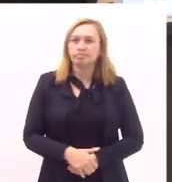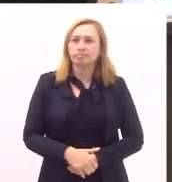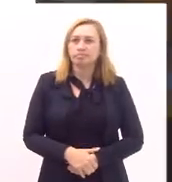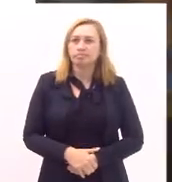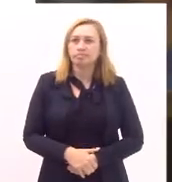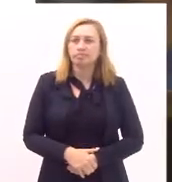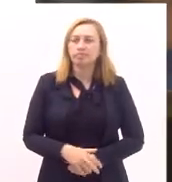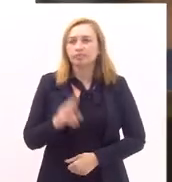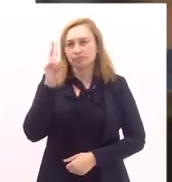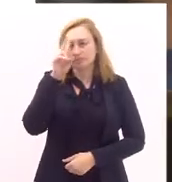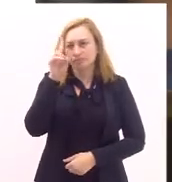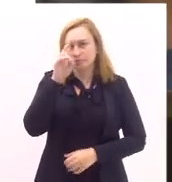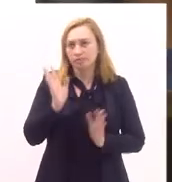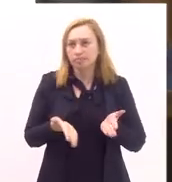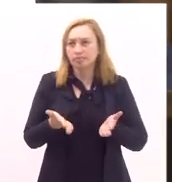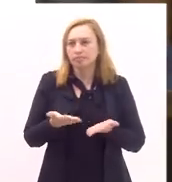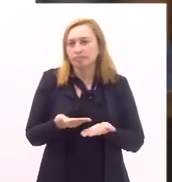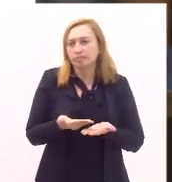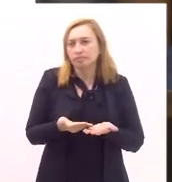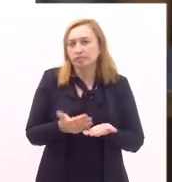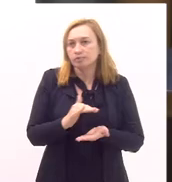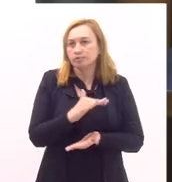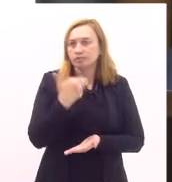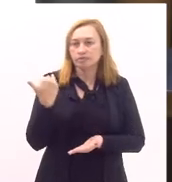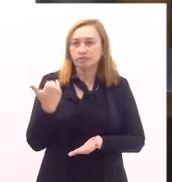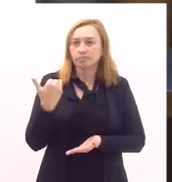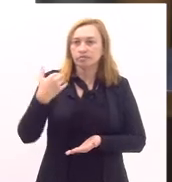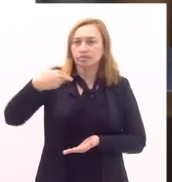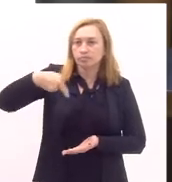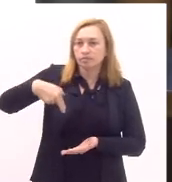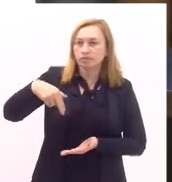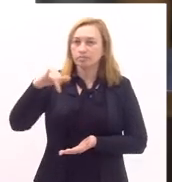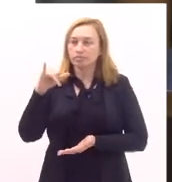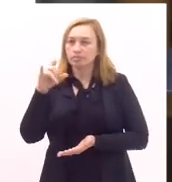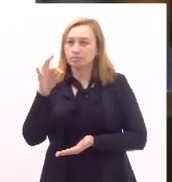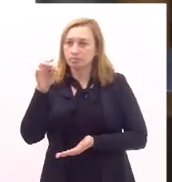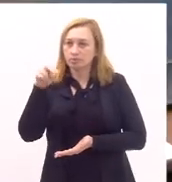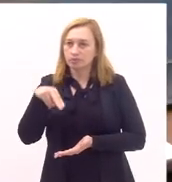o e lembrar que hoje perdemos o nosso Milton Gonçalves